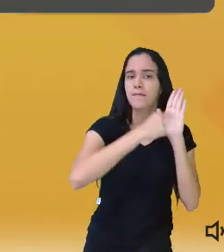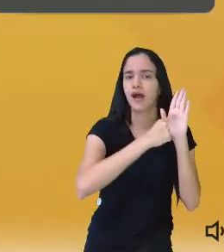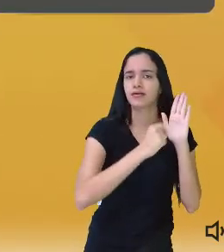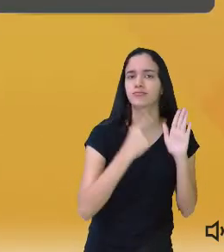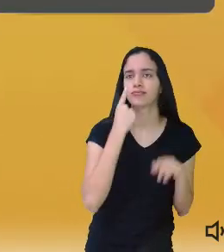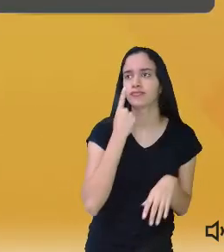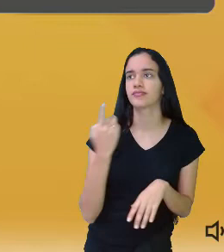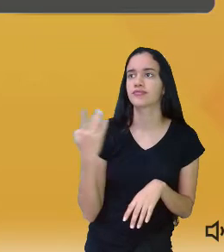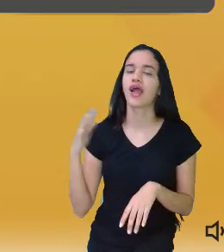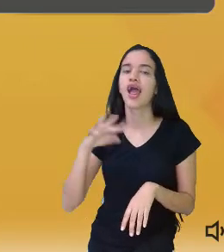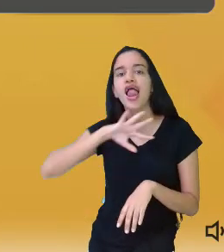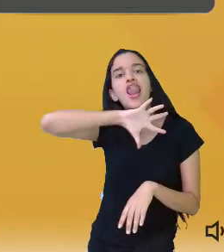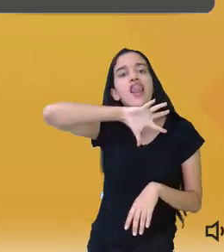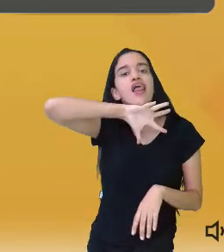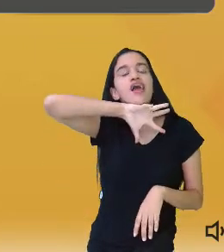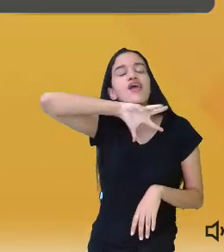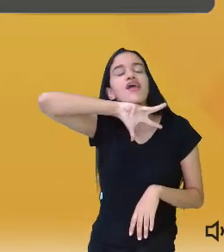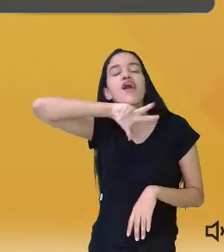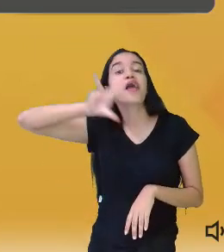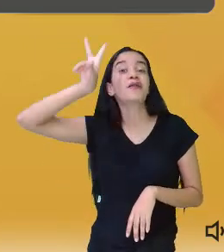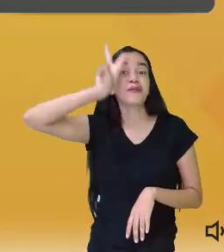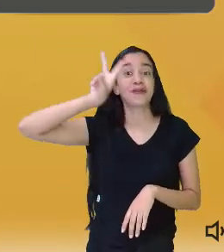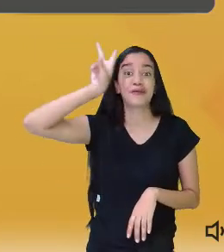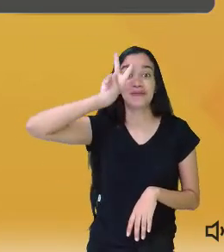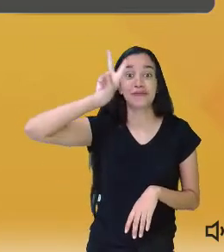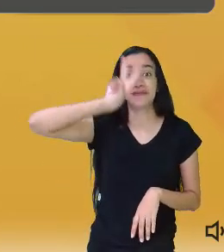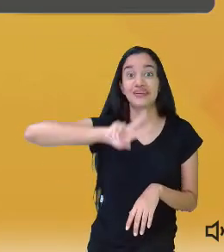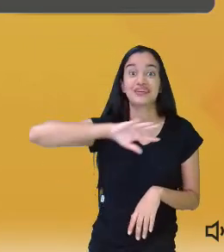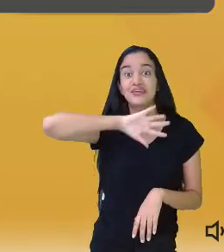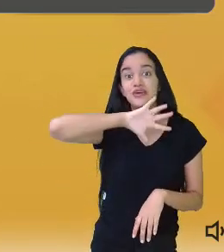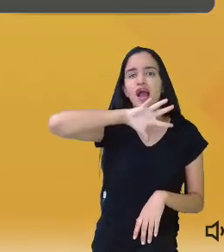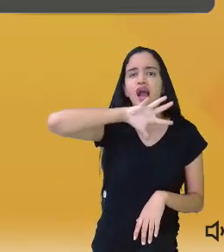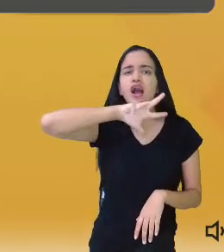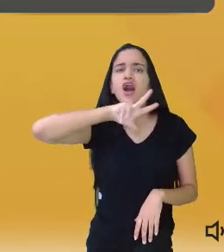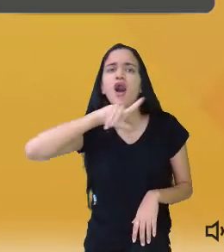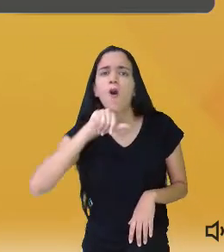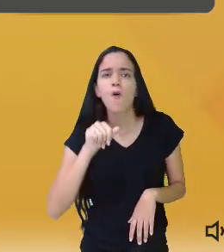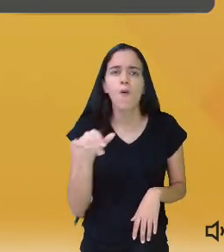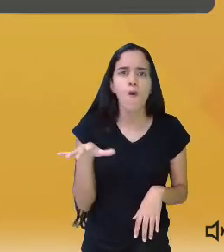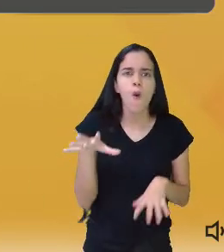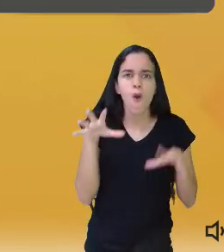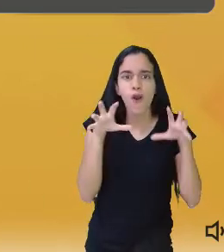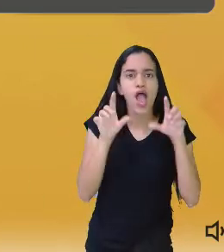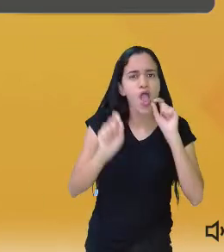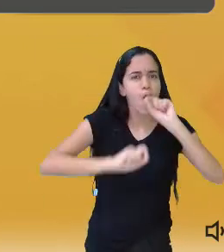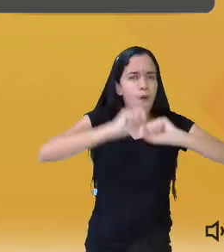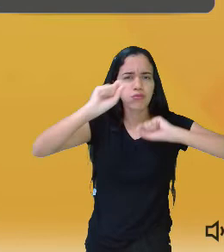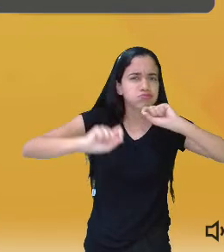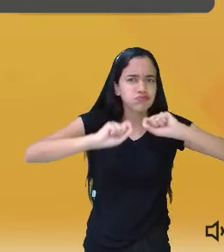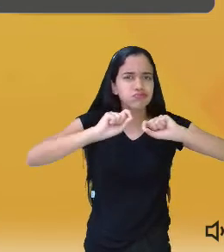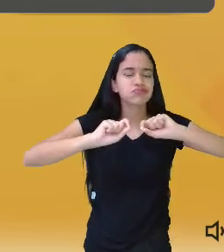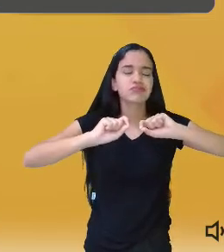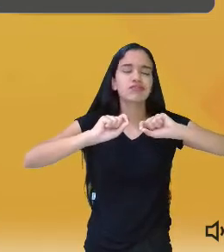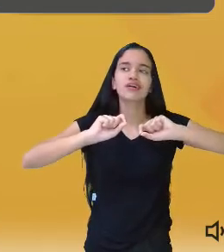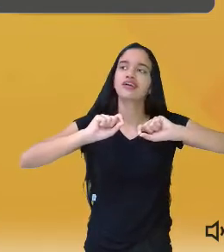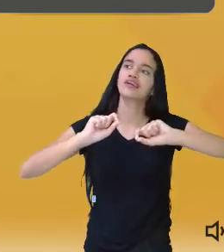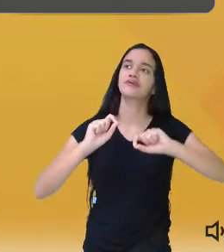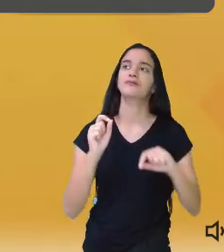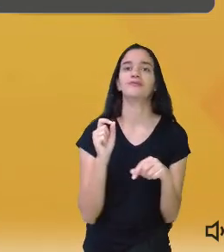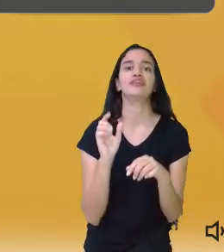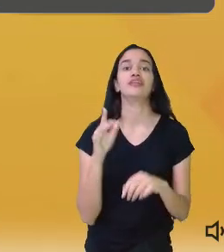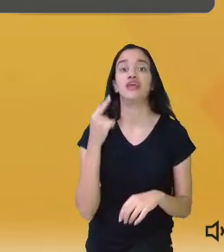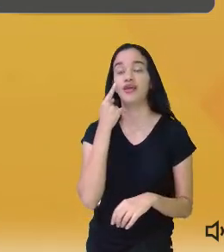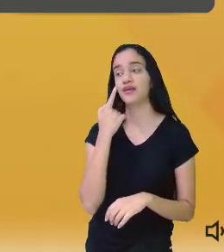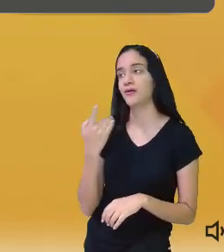primeiro? O leão primeiro, eita, eu leão. lembrei do leão. E o leão, ele é o quê? Ele é um ser consumidor, como disseram, né?